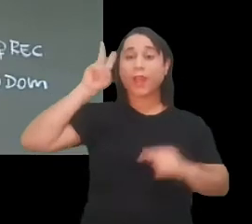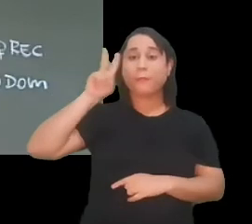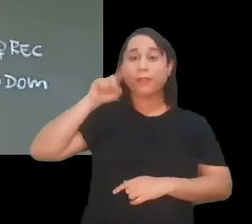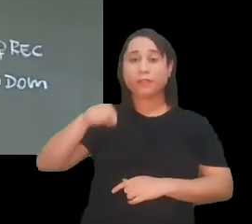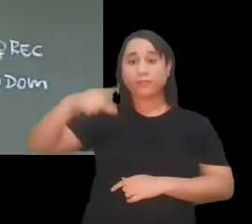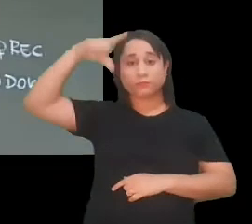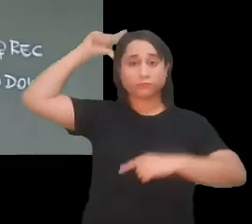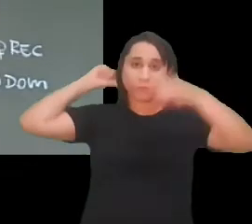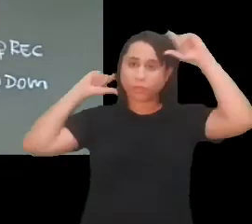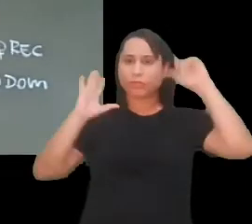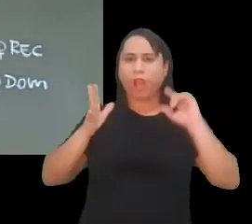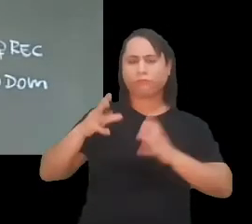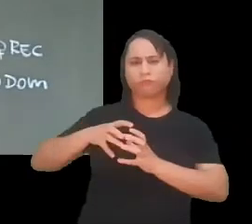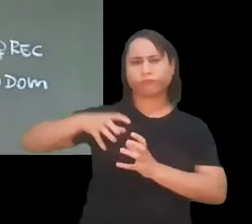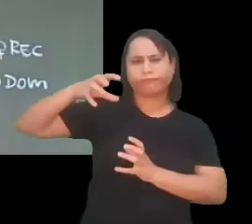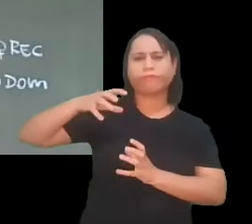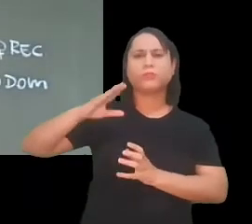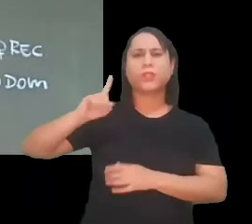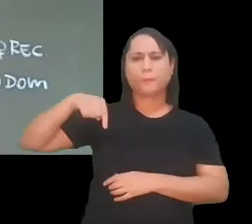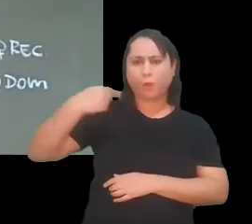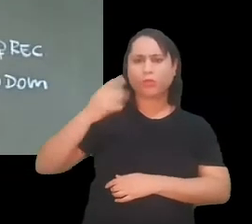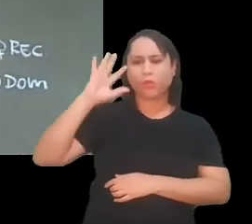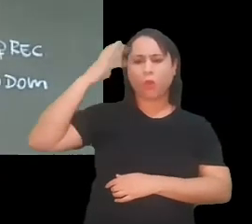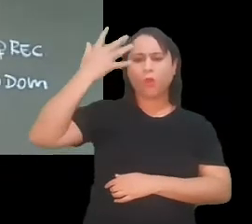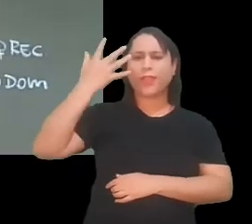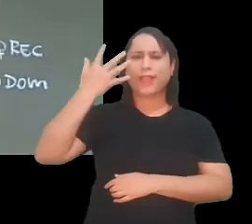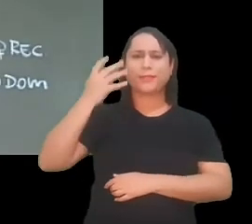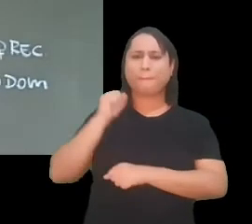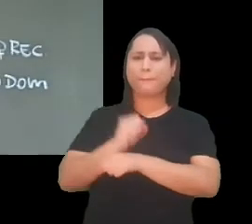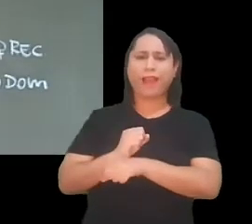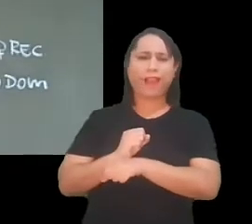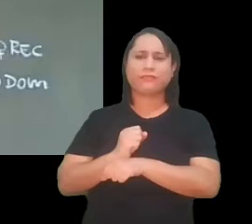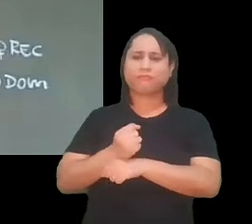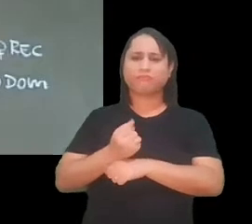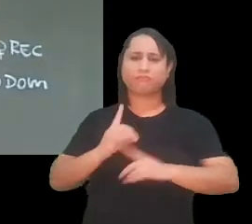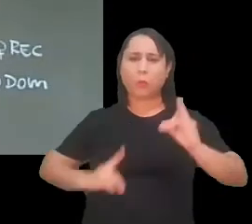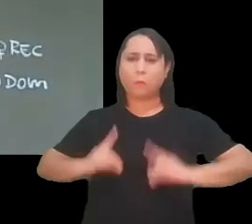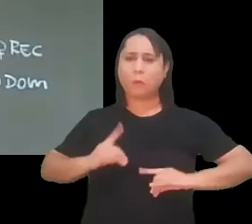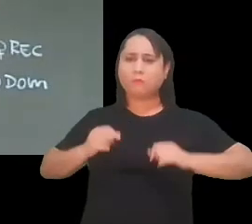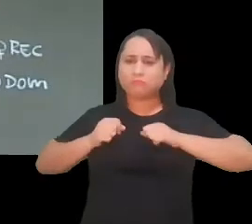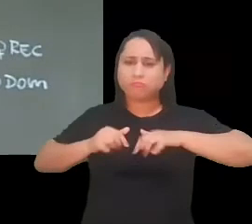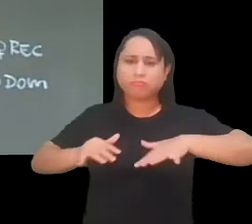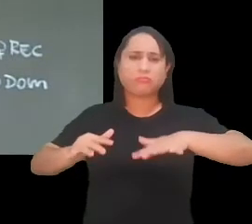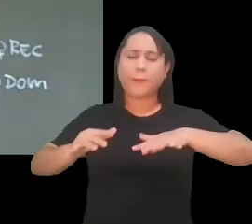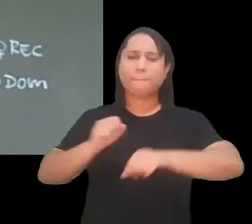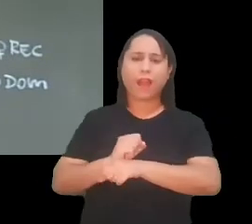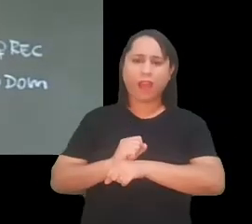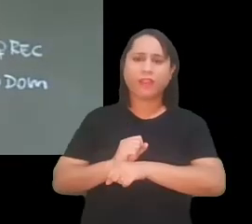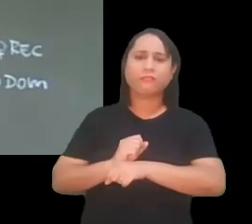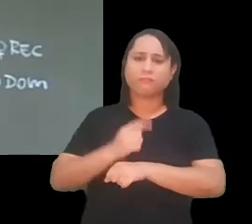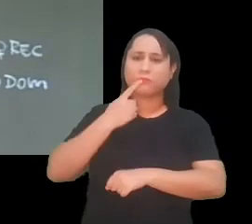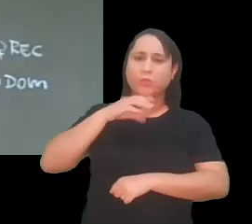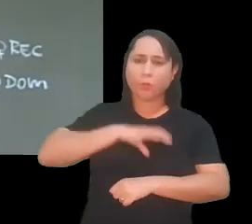que ocorre a supressão da produção hormonal feminina, pós-menopausa. Tá? E aí vamos para a situação de Czinho.